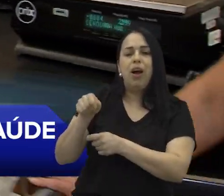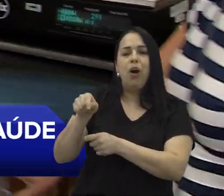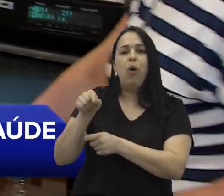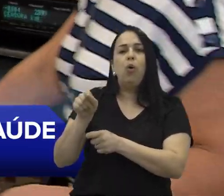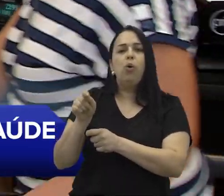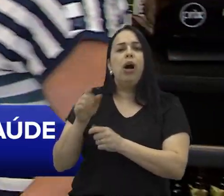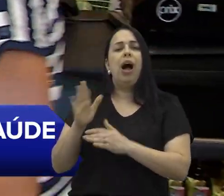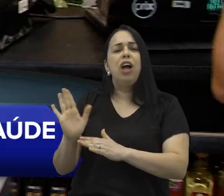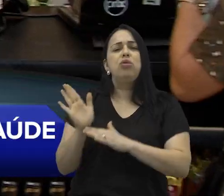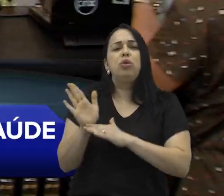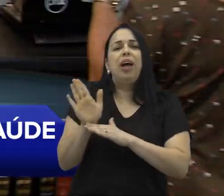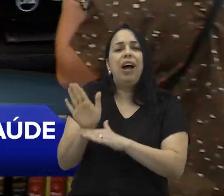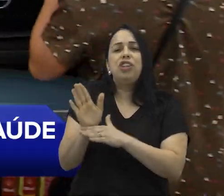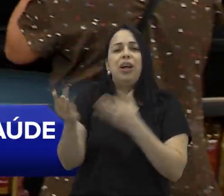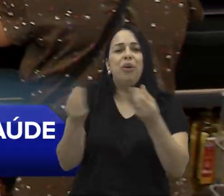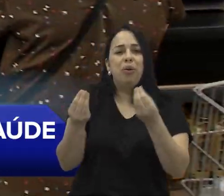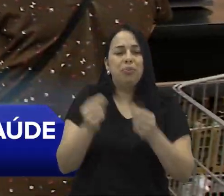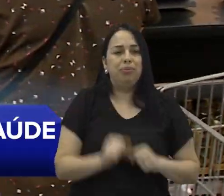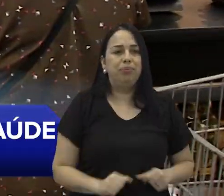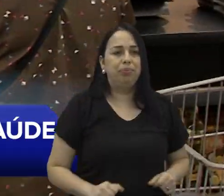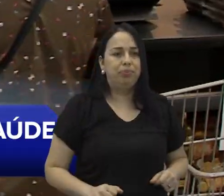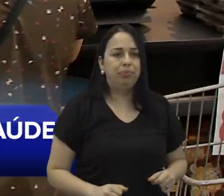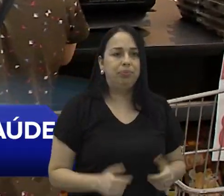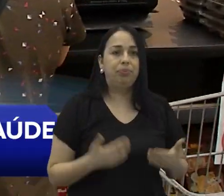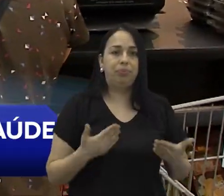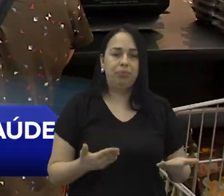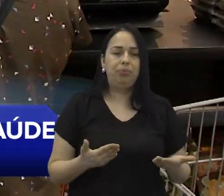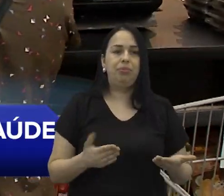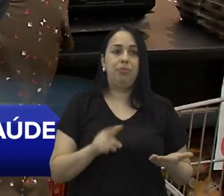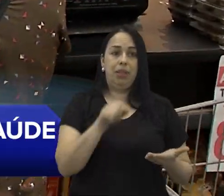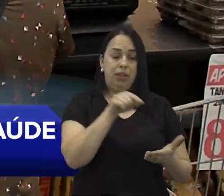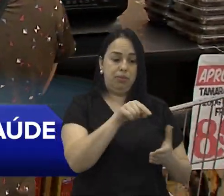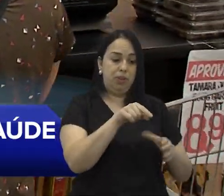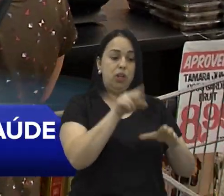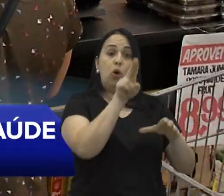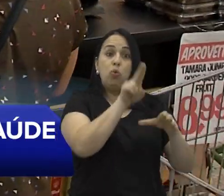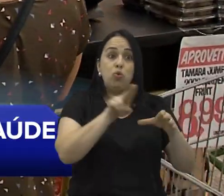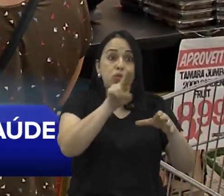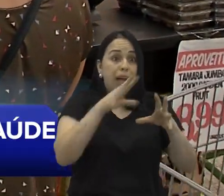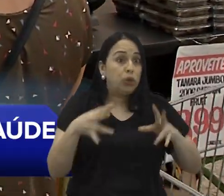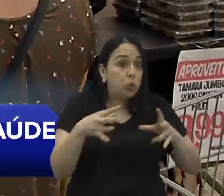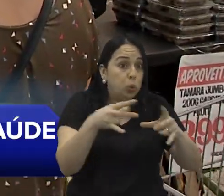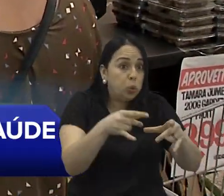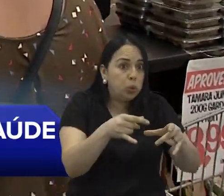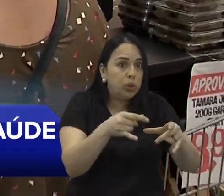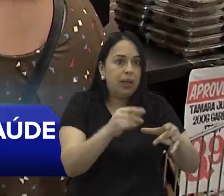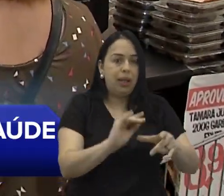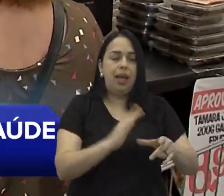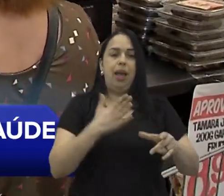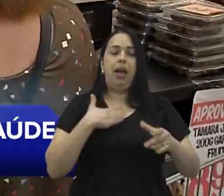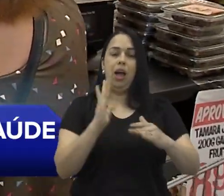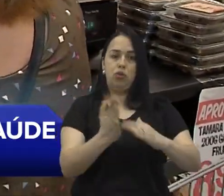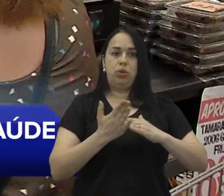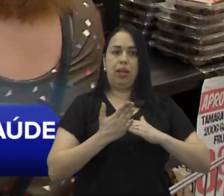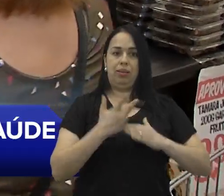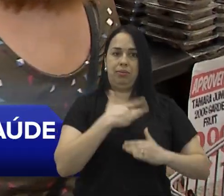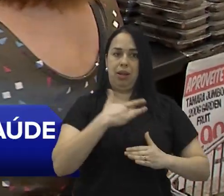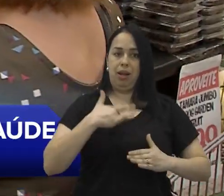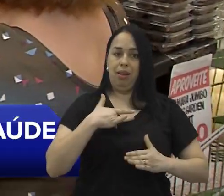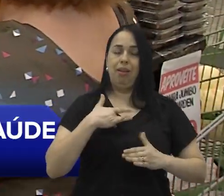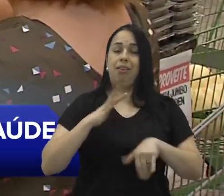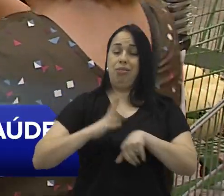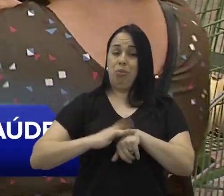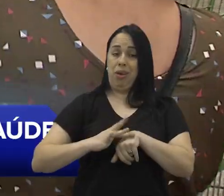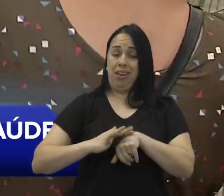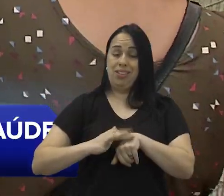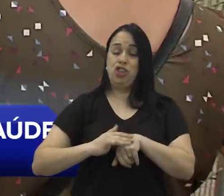essa reutilização contribui para o bolso das famílias? Ele vai contribuir tanto para você ficar mais nutrido e não ficar doente, evitar